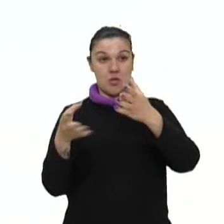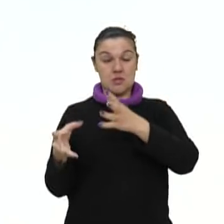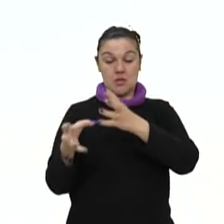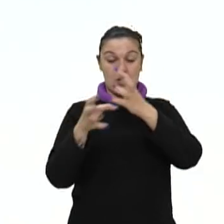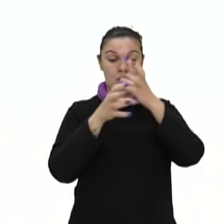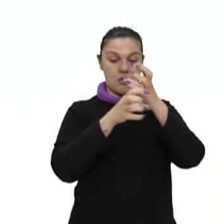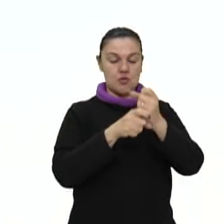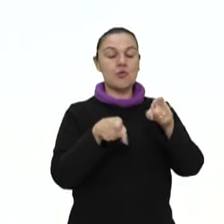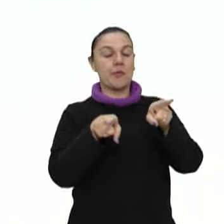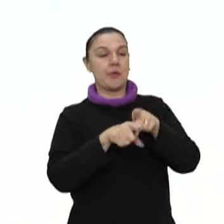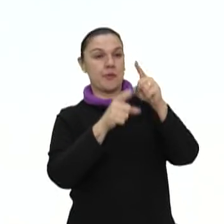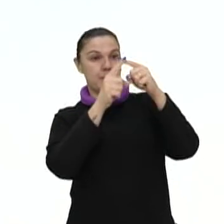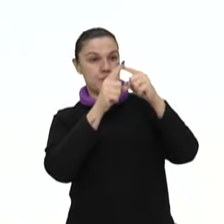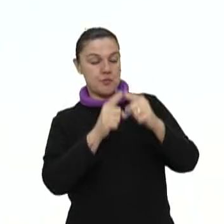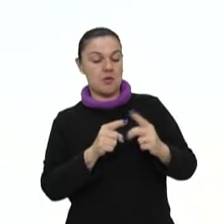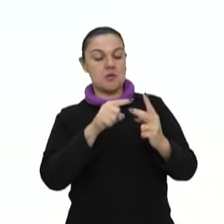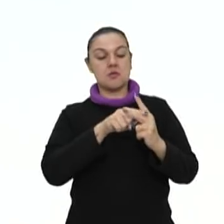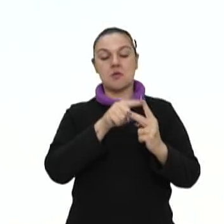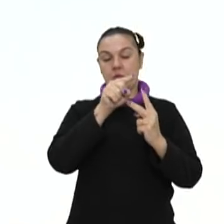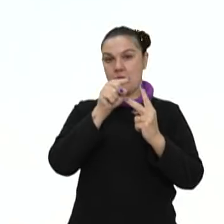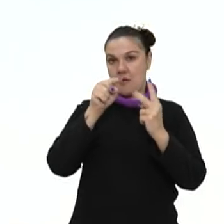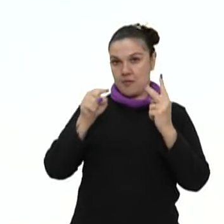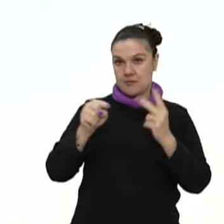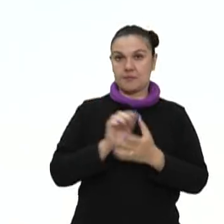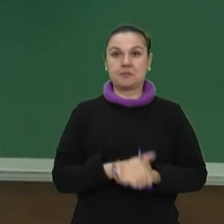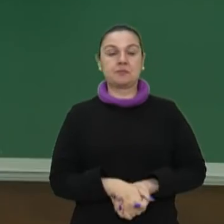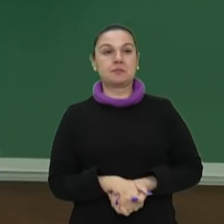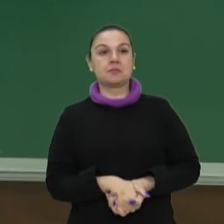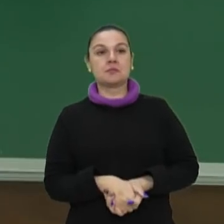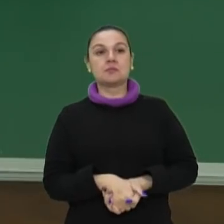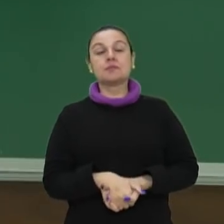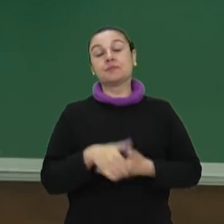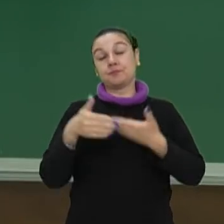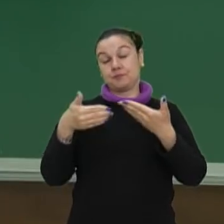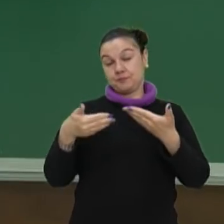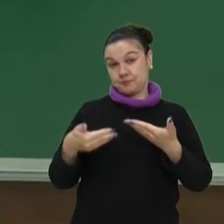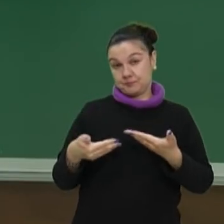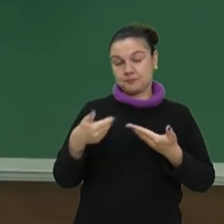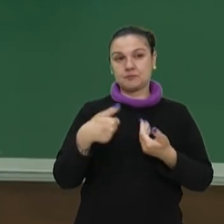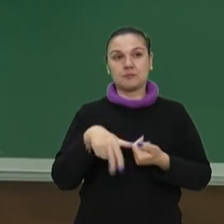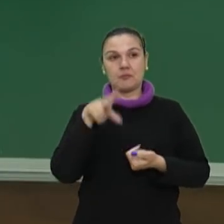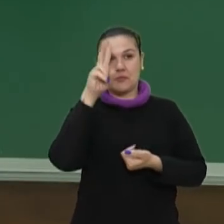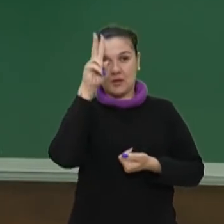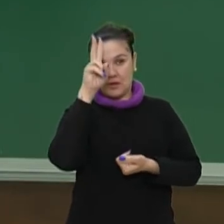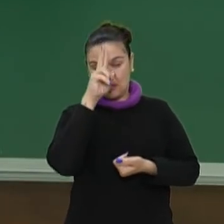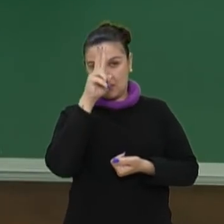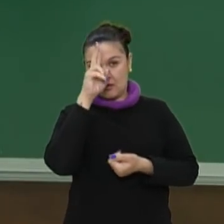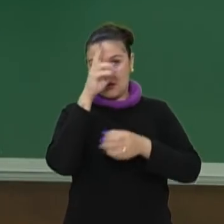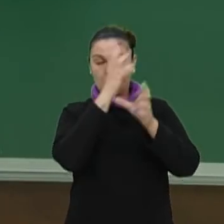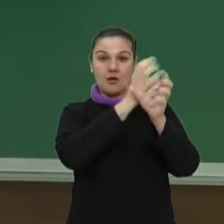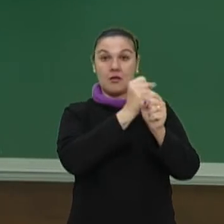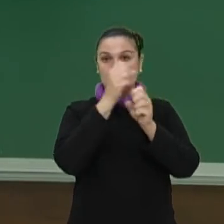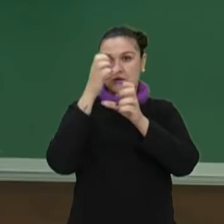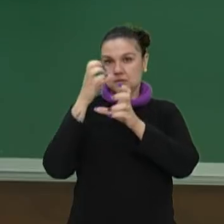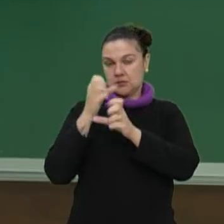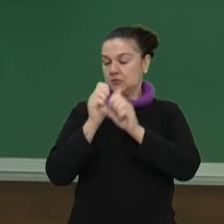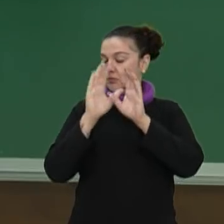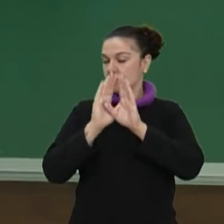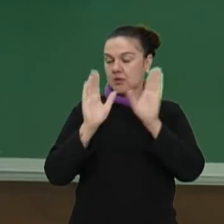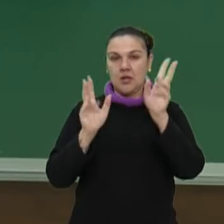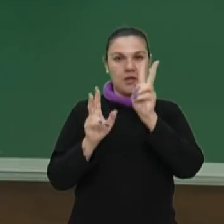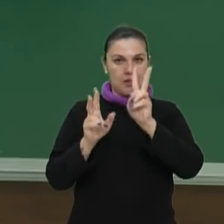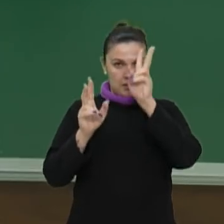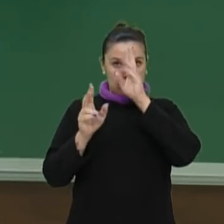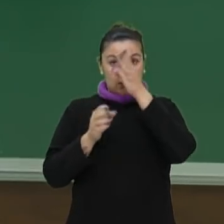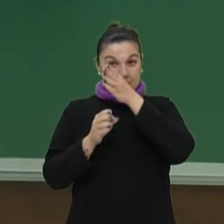produto das suas raízes, ok? Lembrando, né, que a soma das duas é só fazer menos